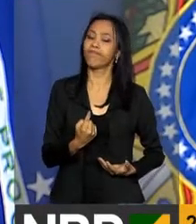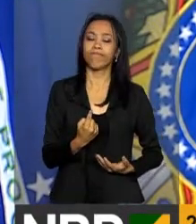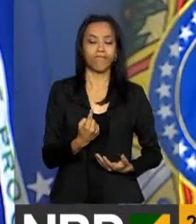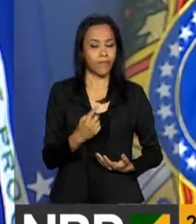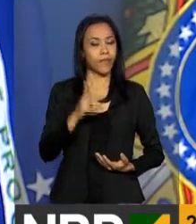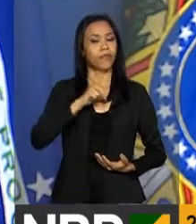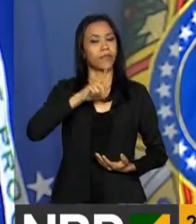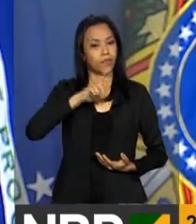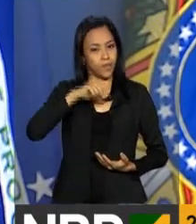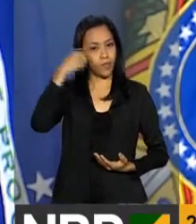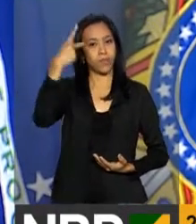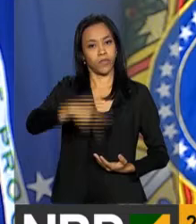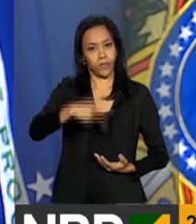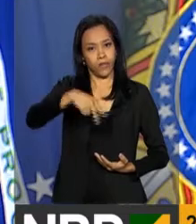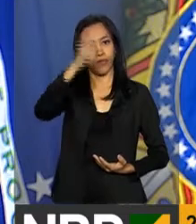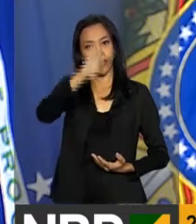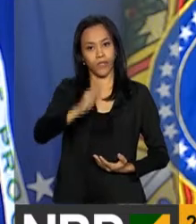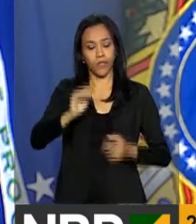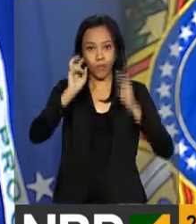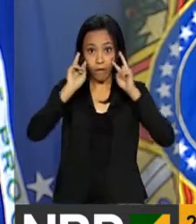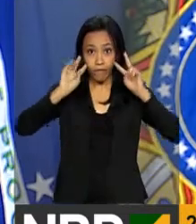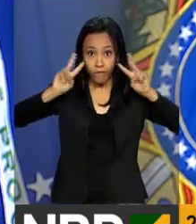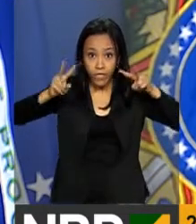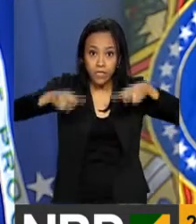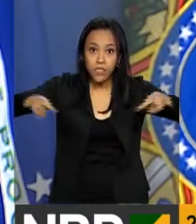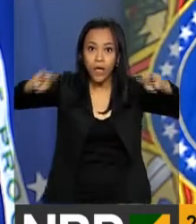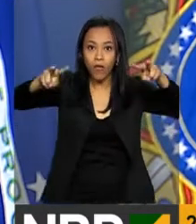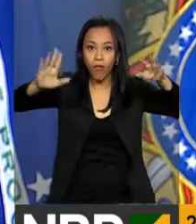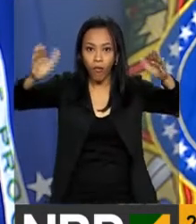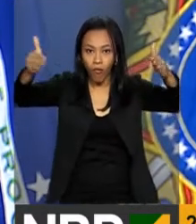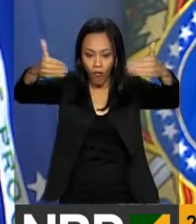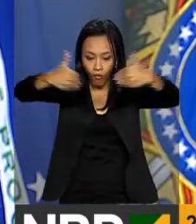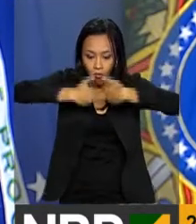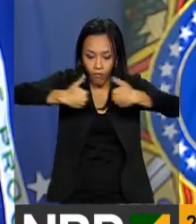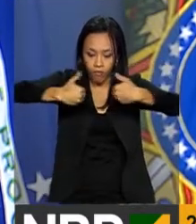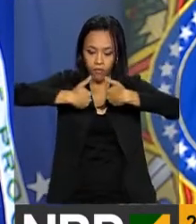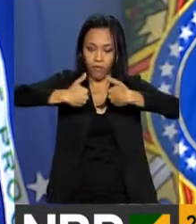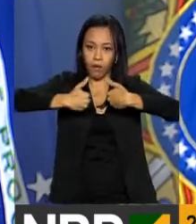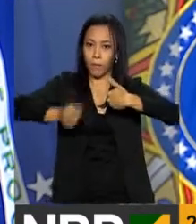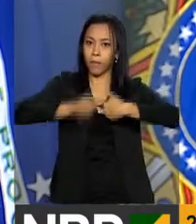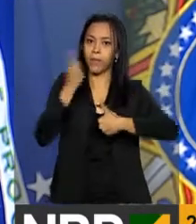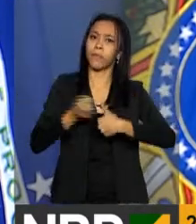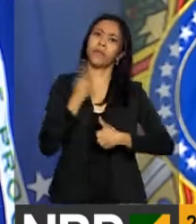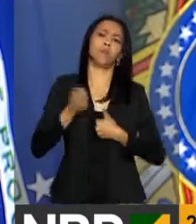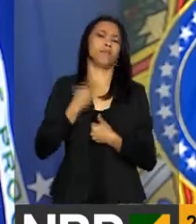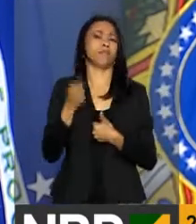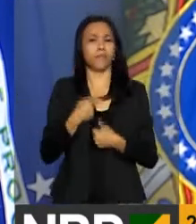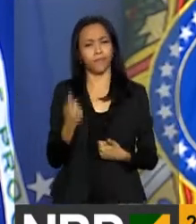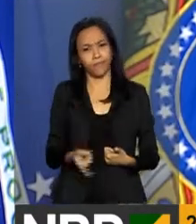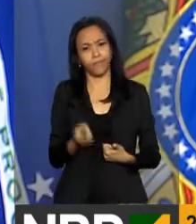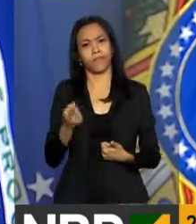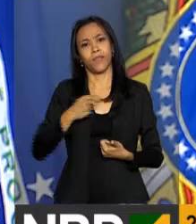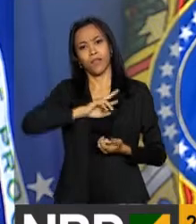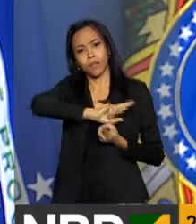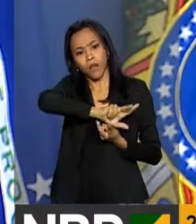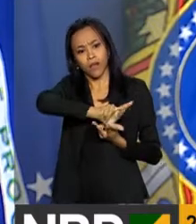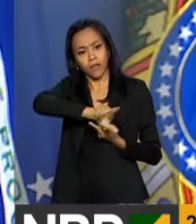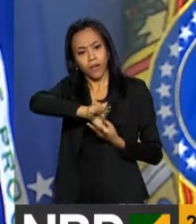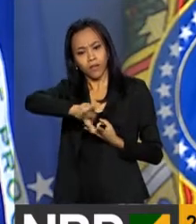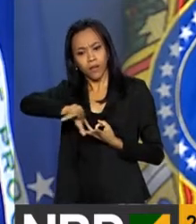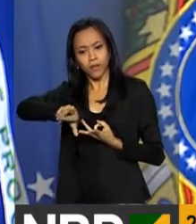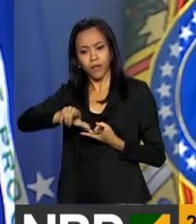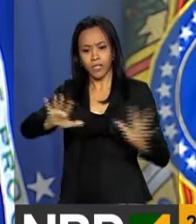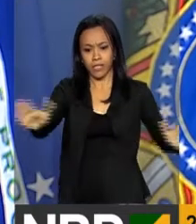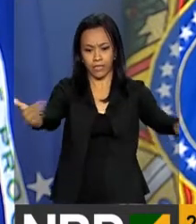uma visão muito centralizadora nós achamos sempre que primeiro devemos centralizar todos os serviços da união